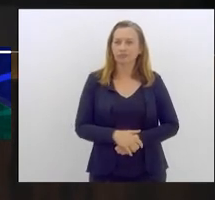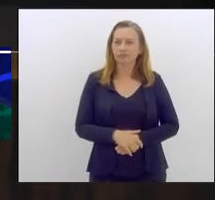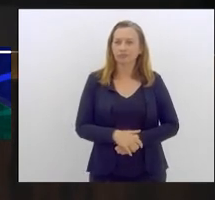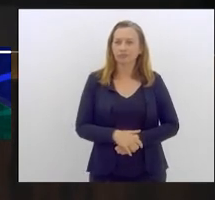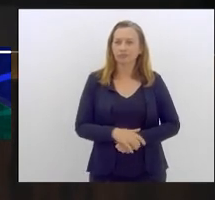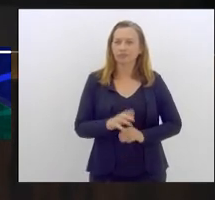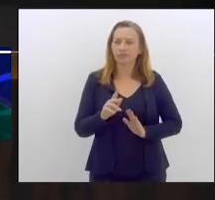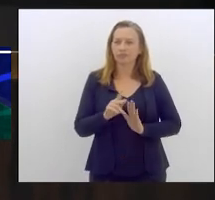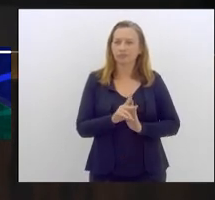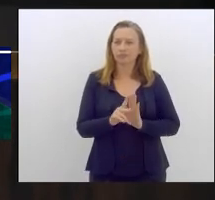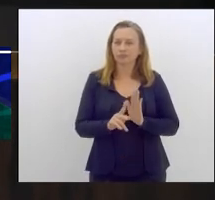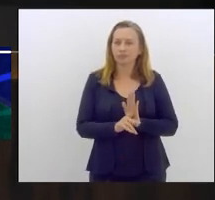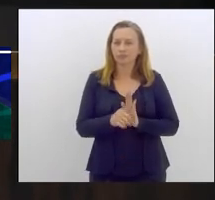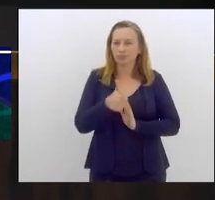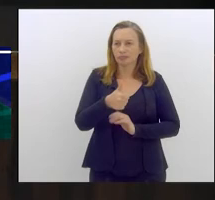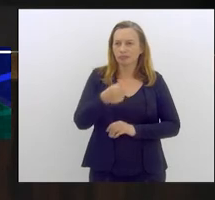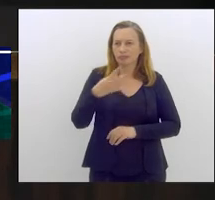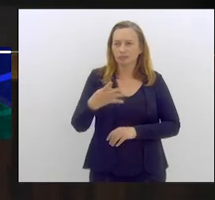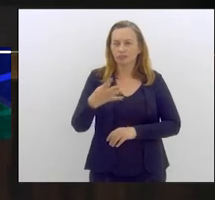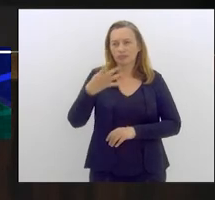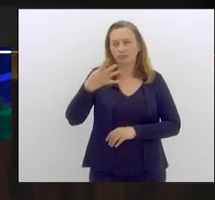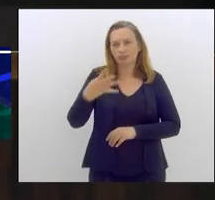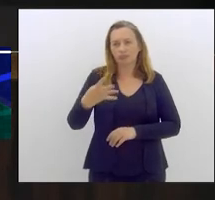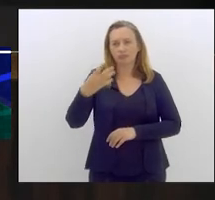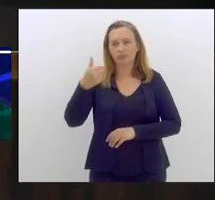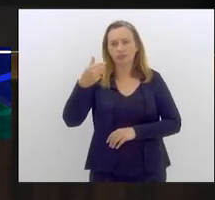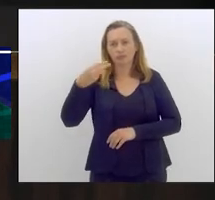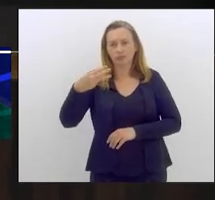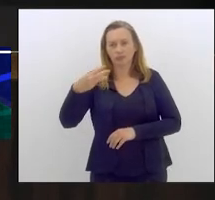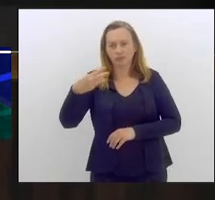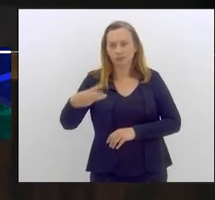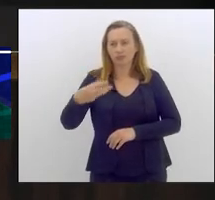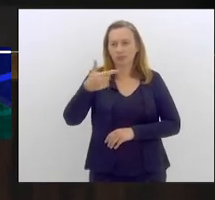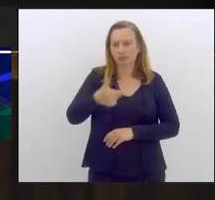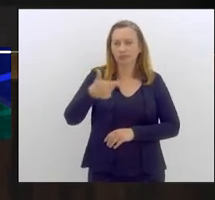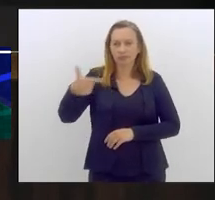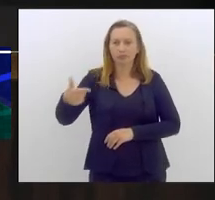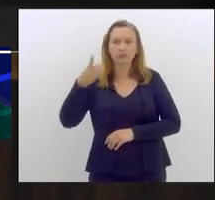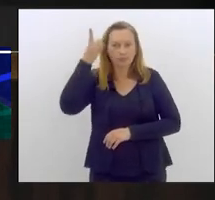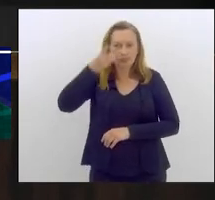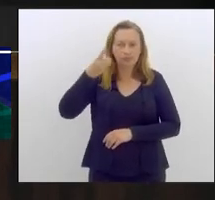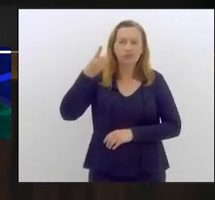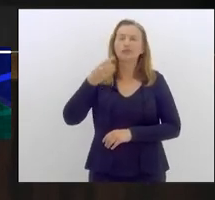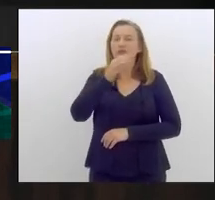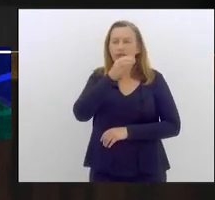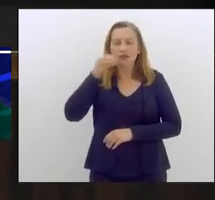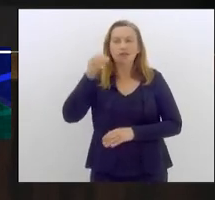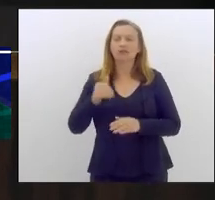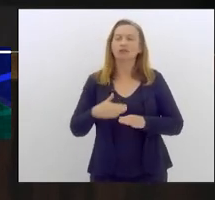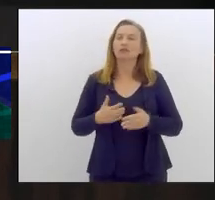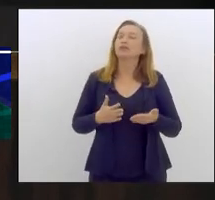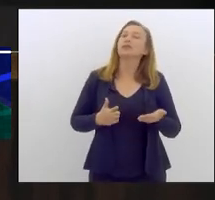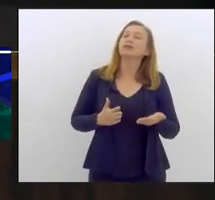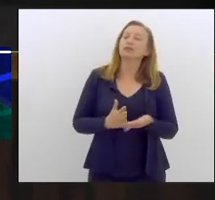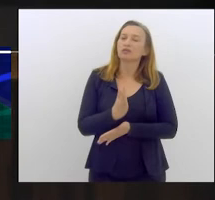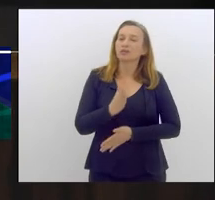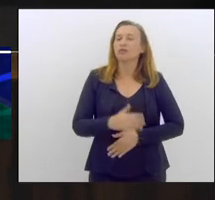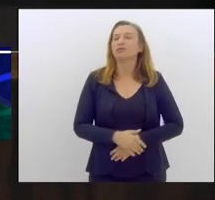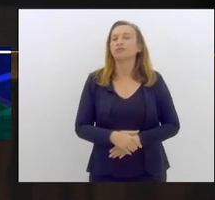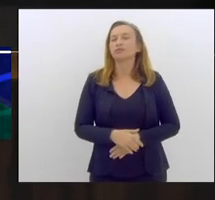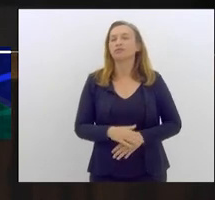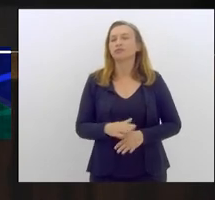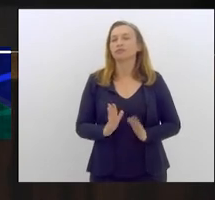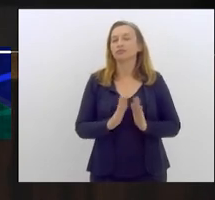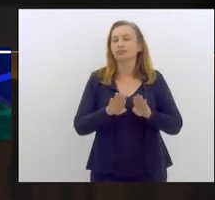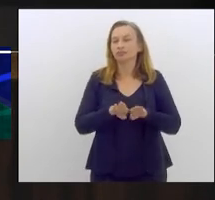do projeto 1443 de 22, de autoria da deputada Célia Jordão. Os senhores que aprovam, permaneçam como estão, aprovado. Há